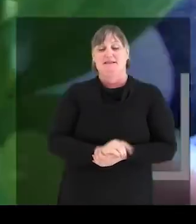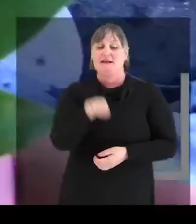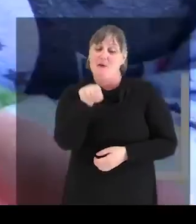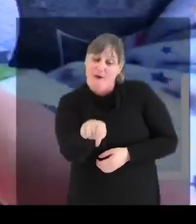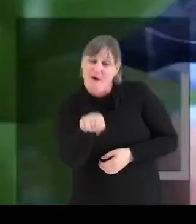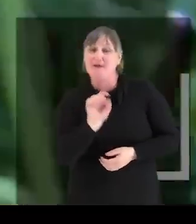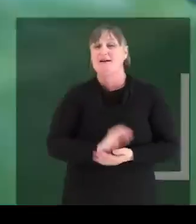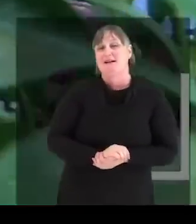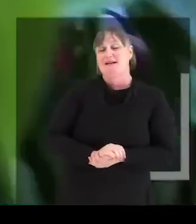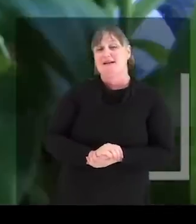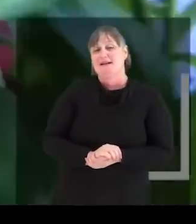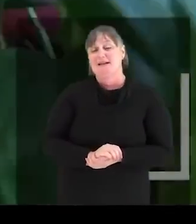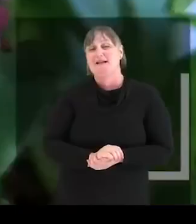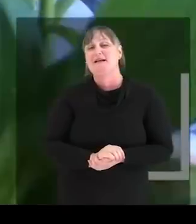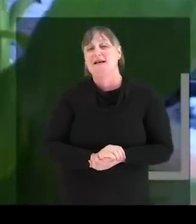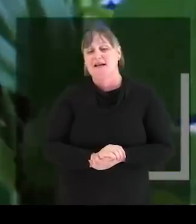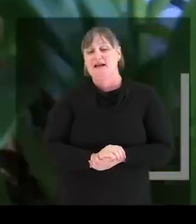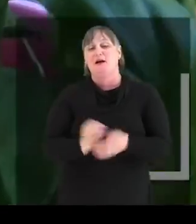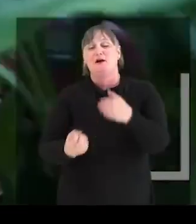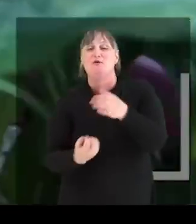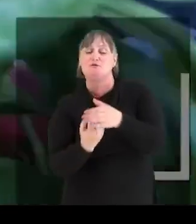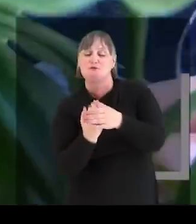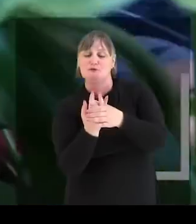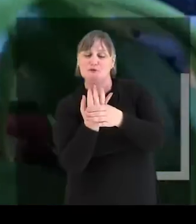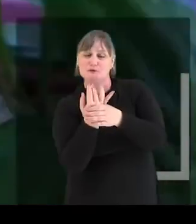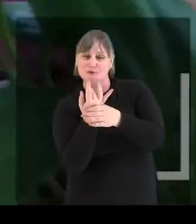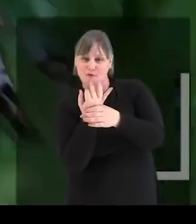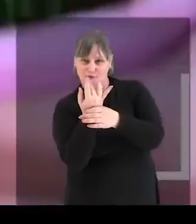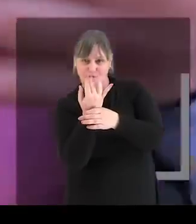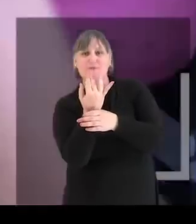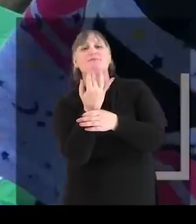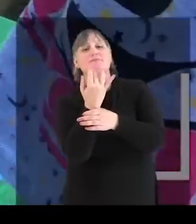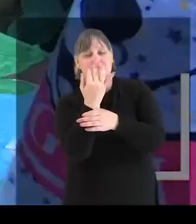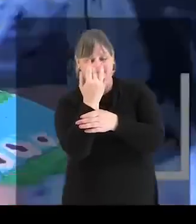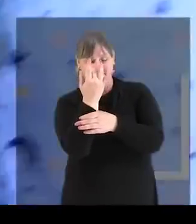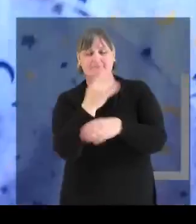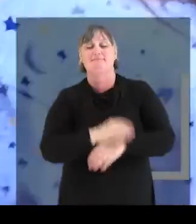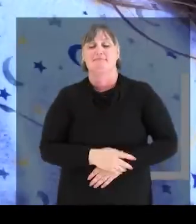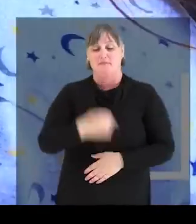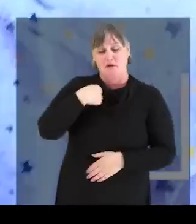Olha essa daqui, ela já nasceu, começou a nascer bem. Deixa eu cortar.